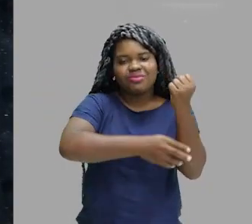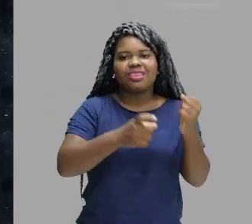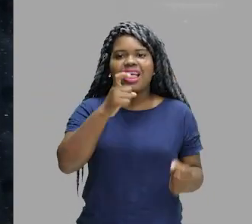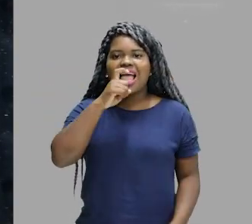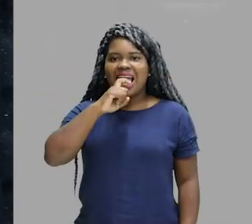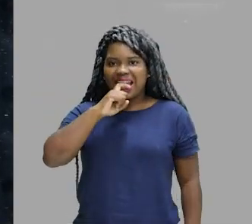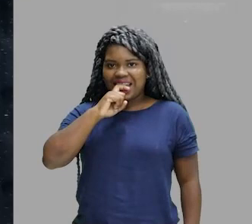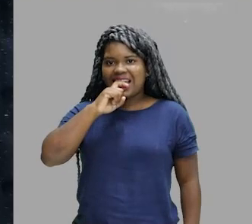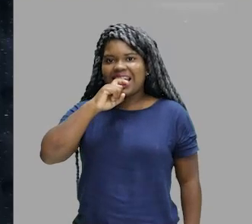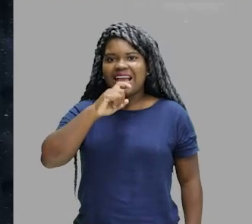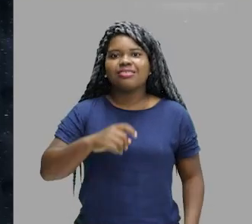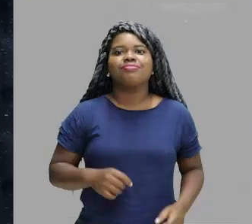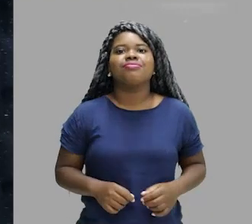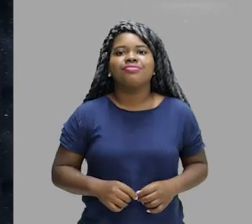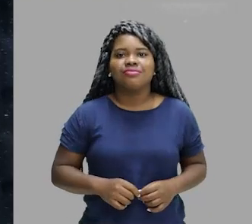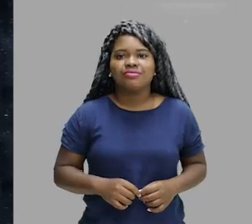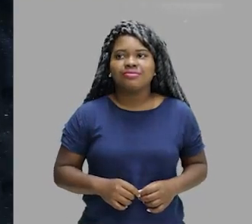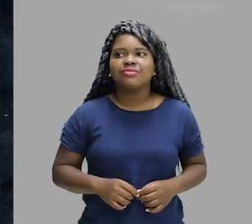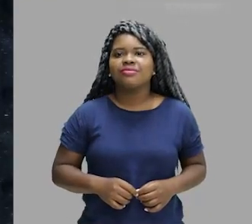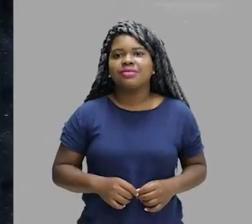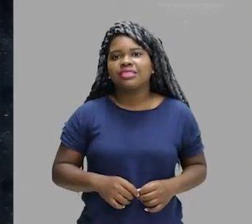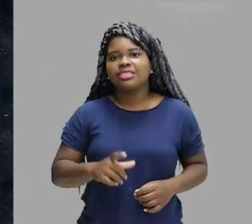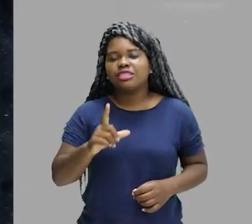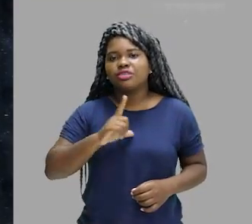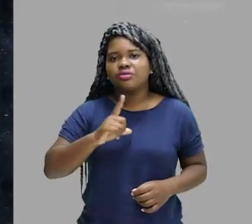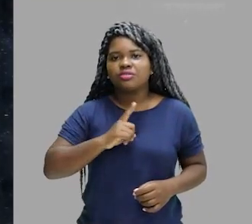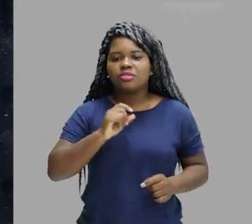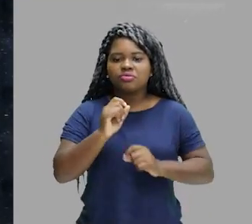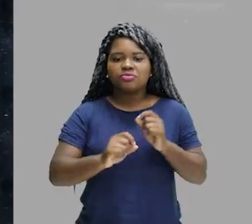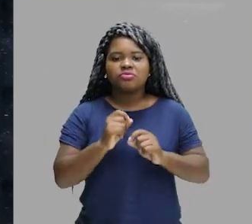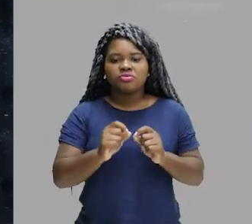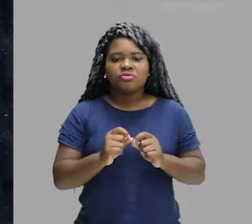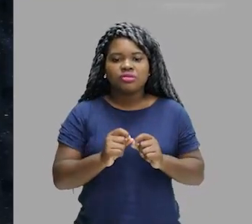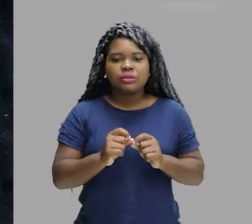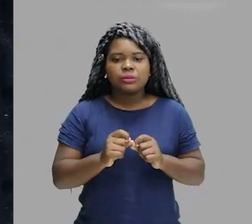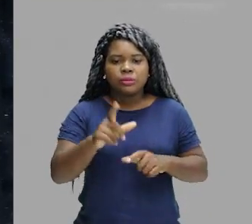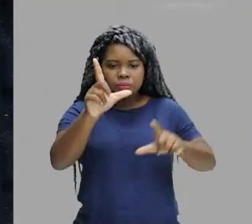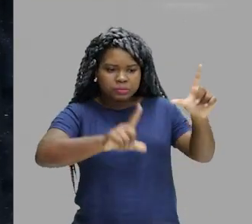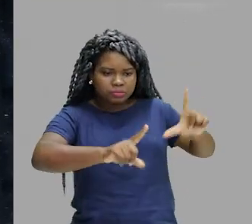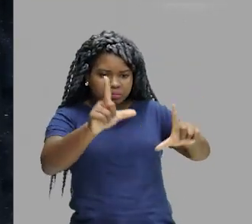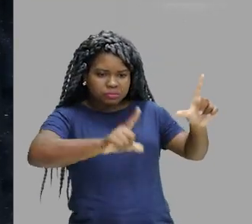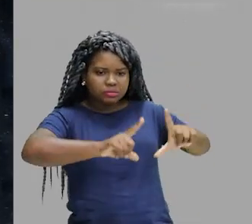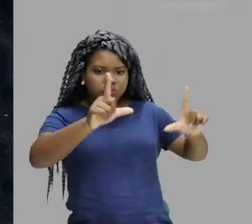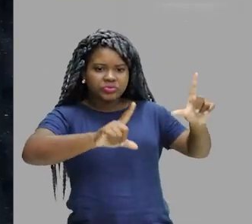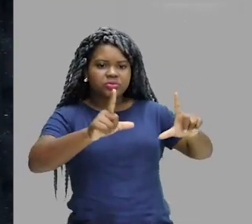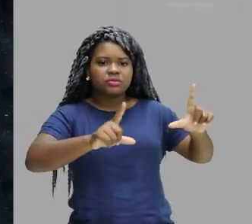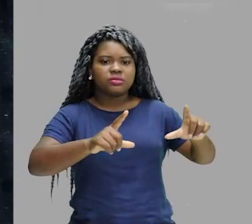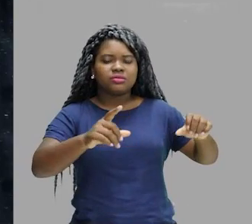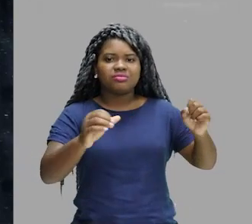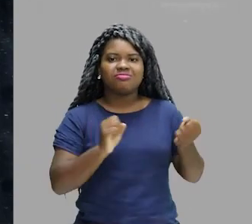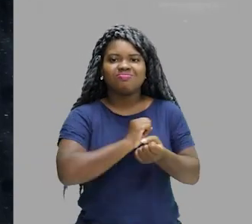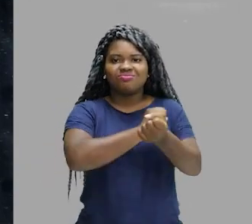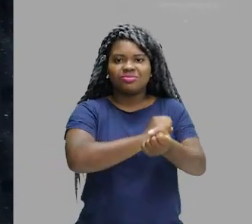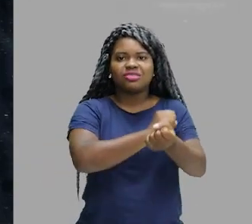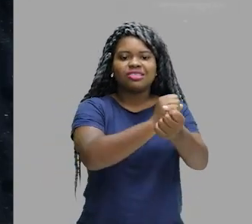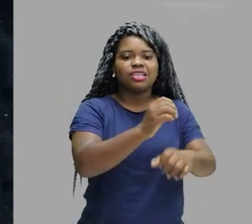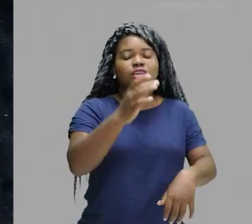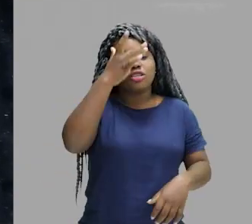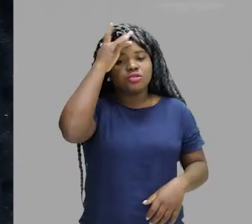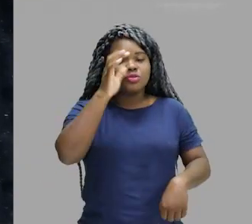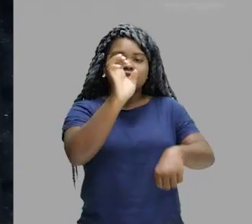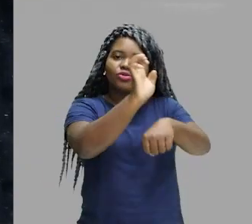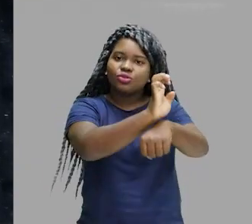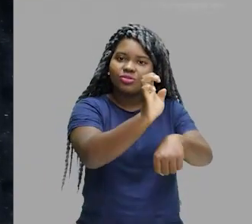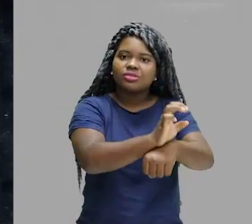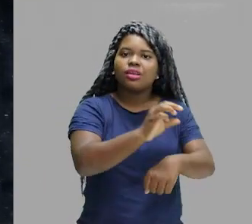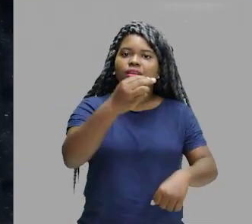vendo reportagens de sistemas de escravidão, que cabem perfeitamente aqui no realismo, de pessoas do estado do Maranhão, principalmente do interior, que vão